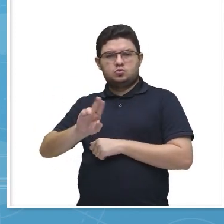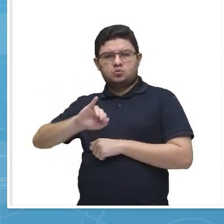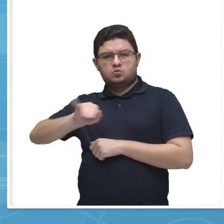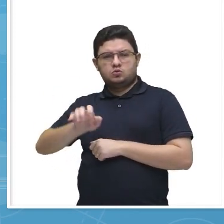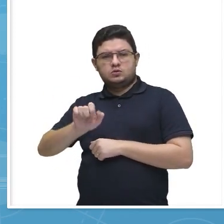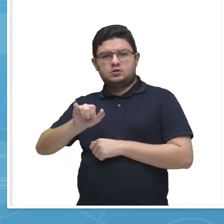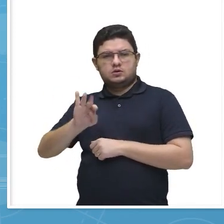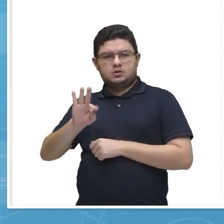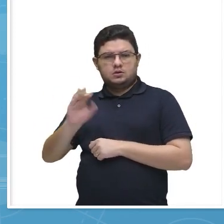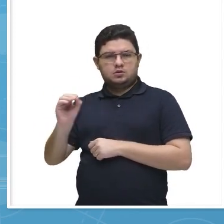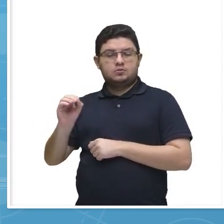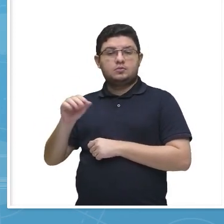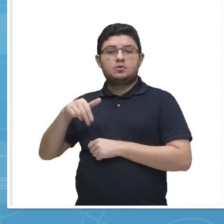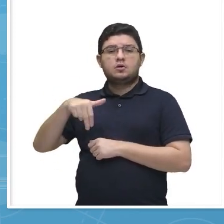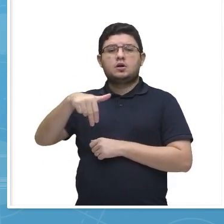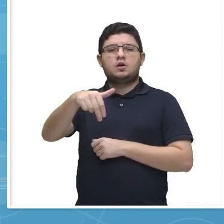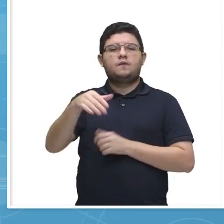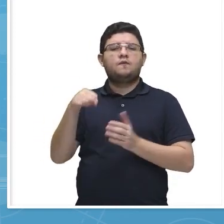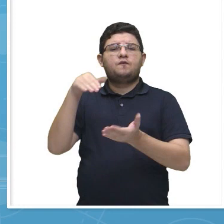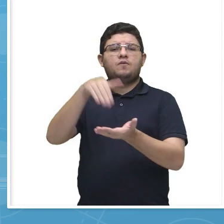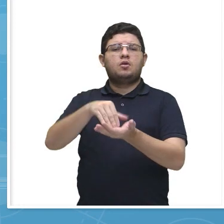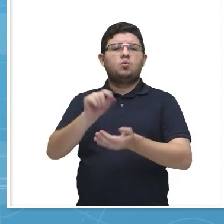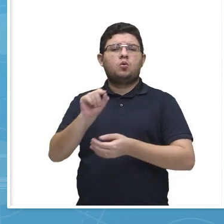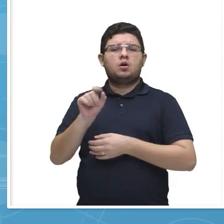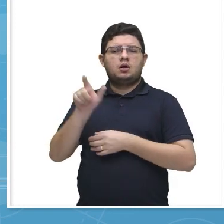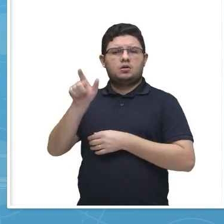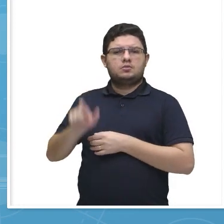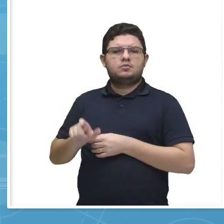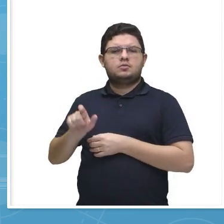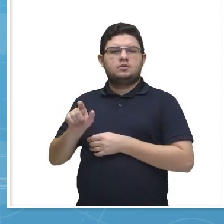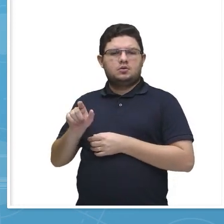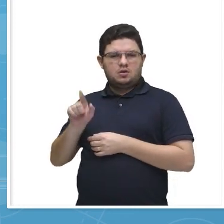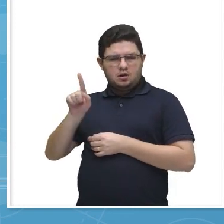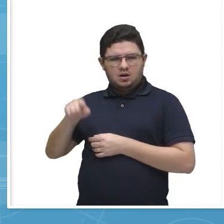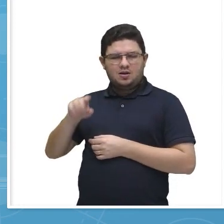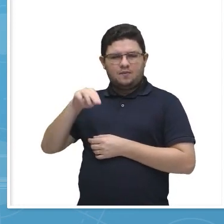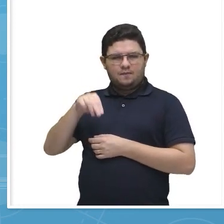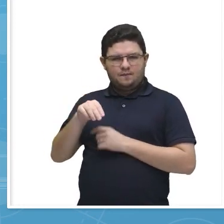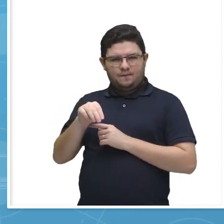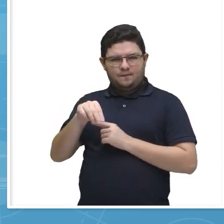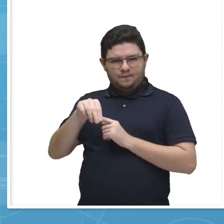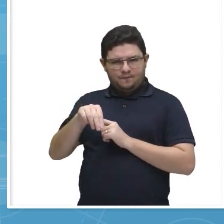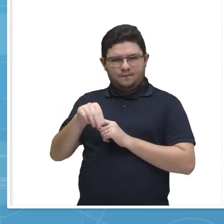chegou na reta final? O maratonista. Está aqui o sujeito